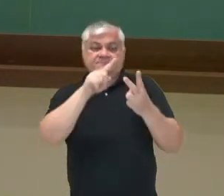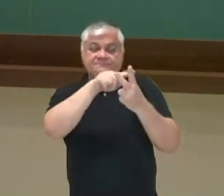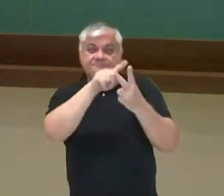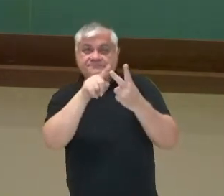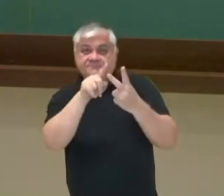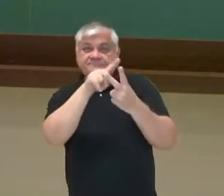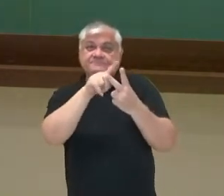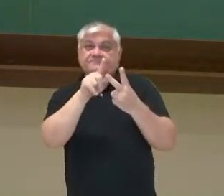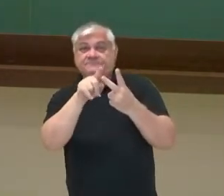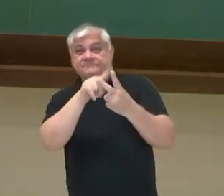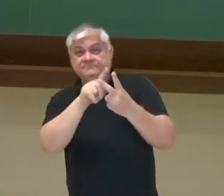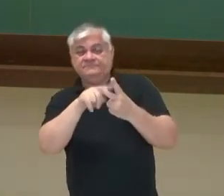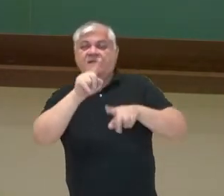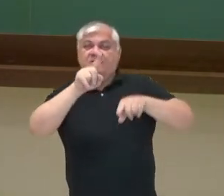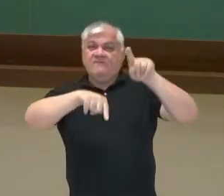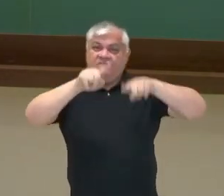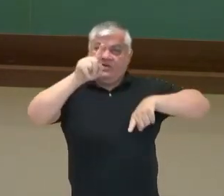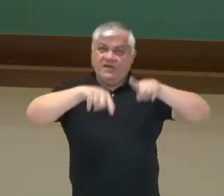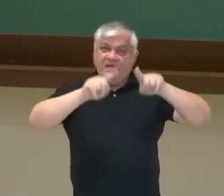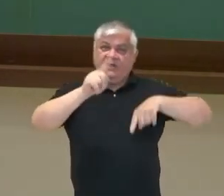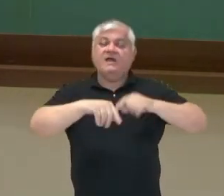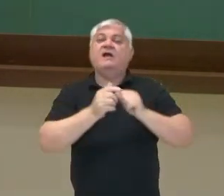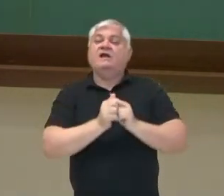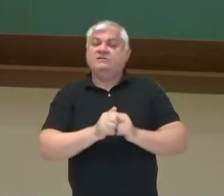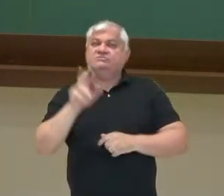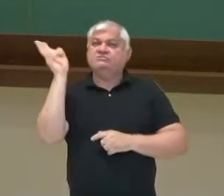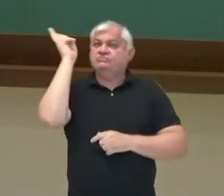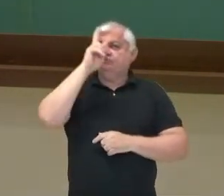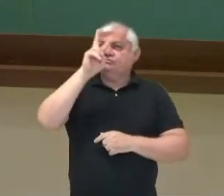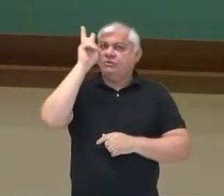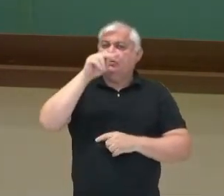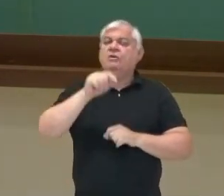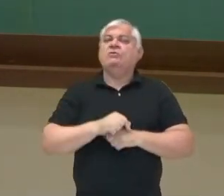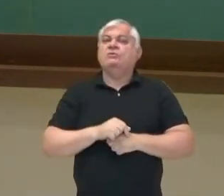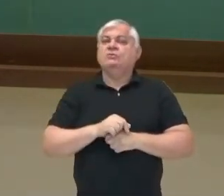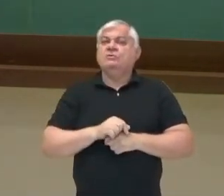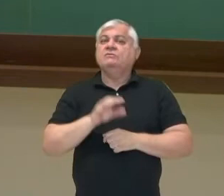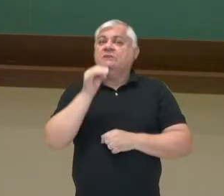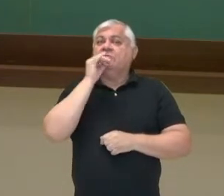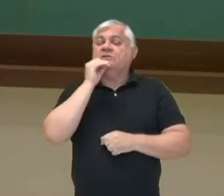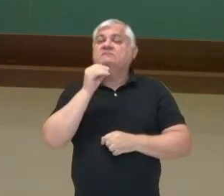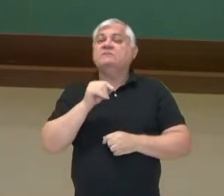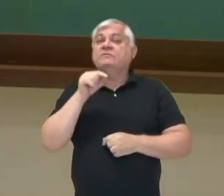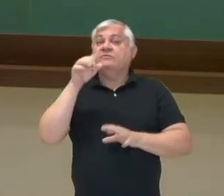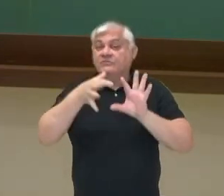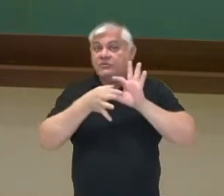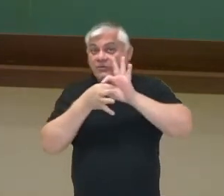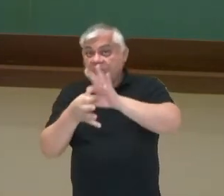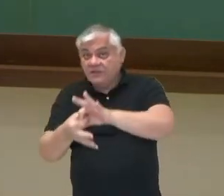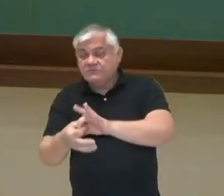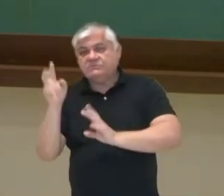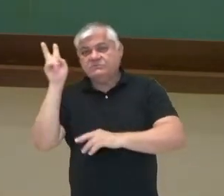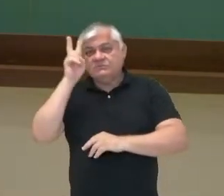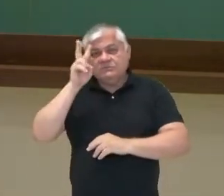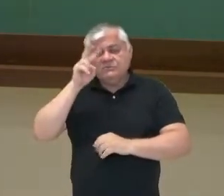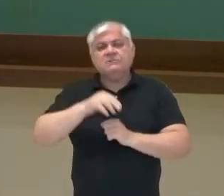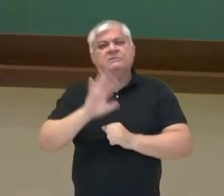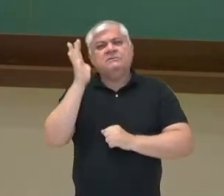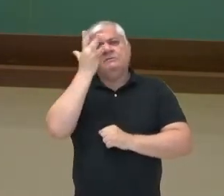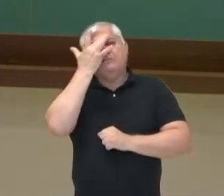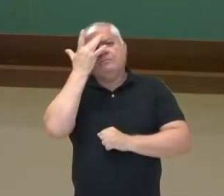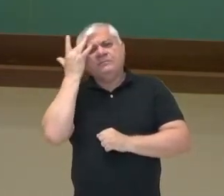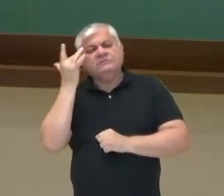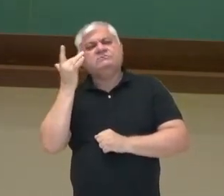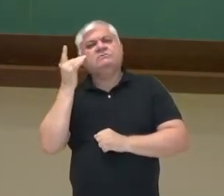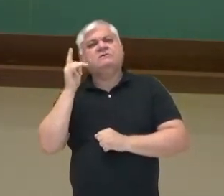várias situações, vários pontos históricos, e dentro desse desenho aqui histórico, as pessoas